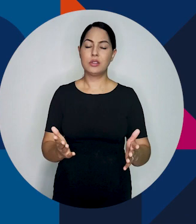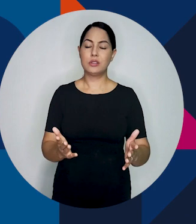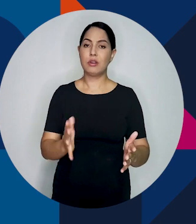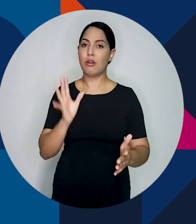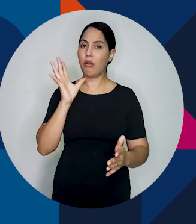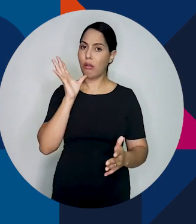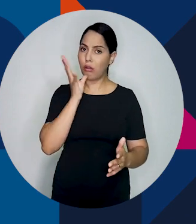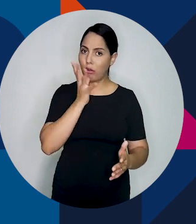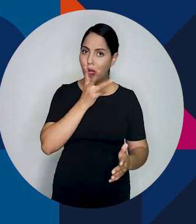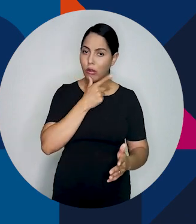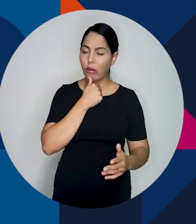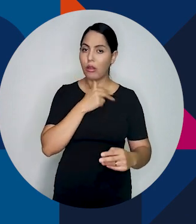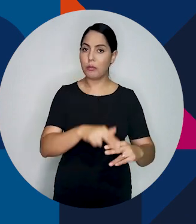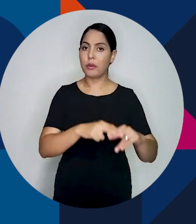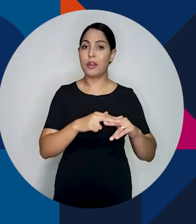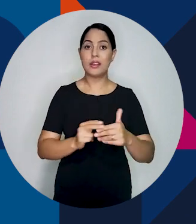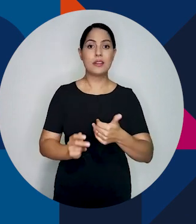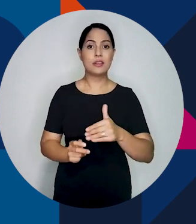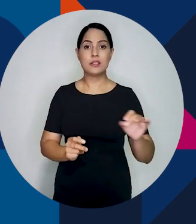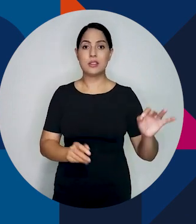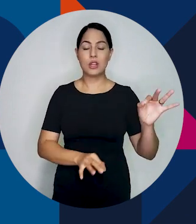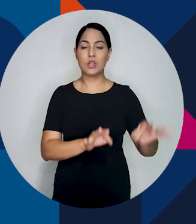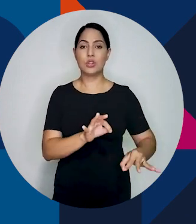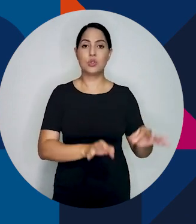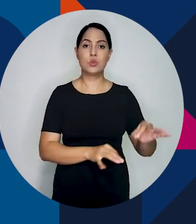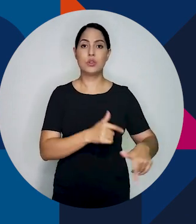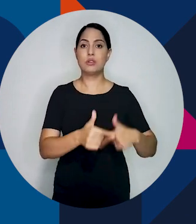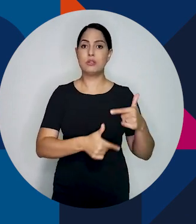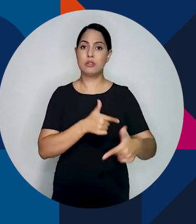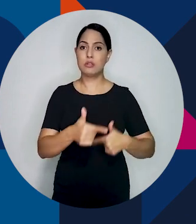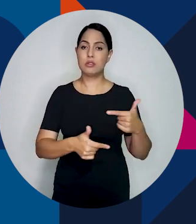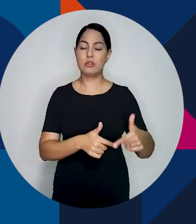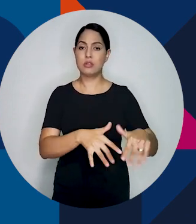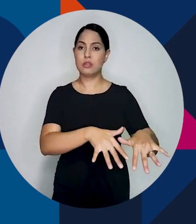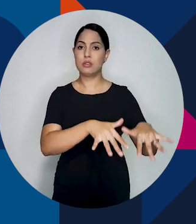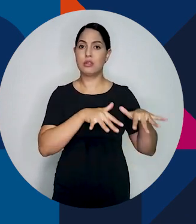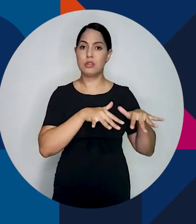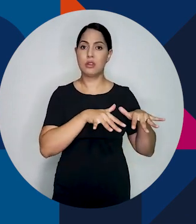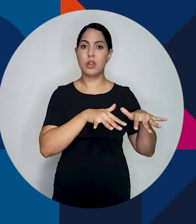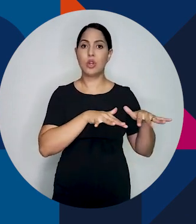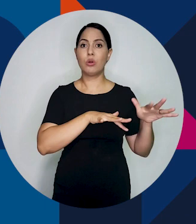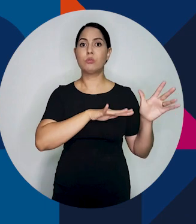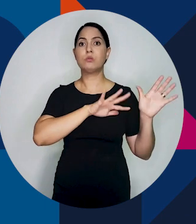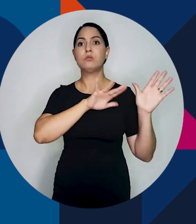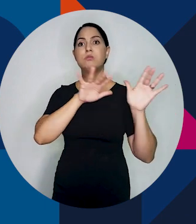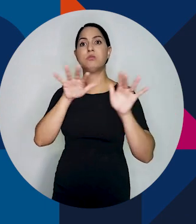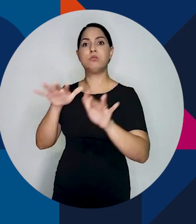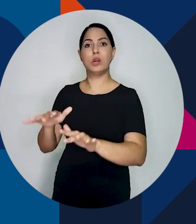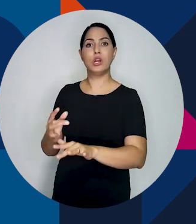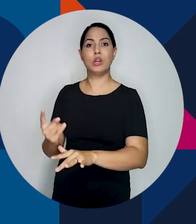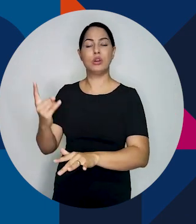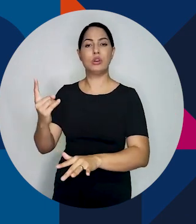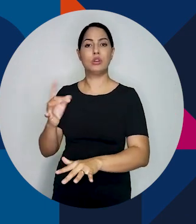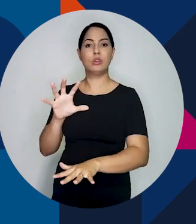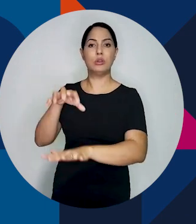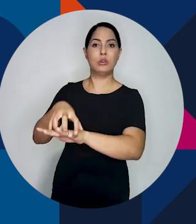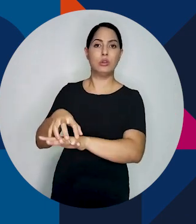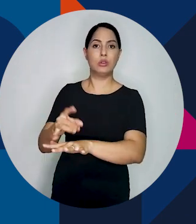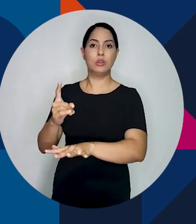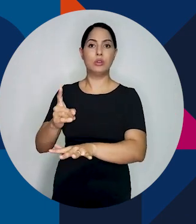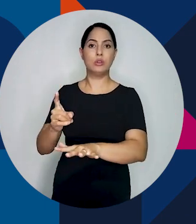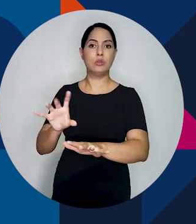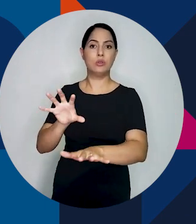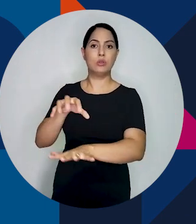porque, ao invés de estar sendo feito pelos quase 100 juízes que trabalharam nessas audiências, se concentrou